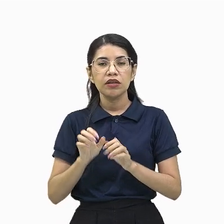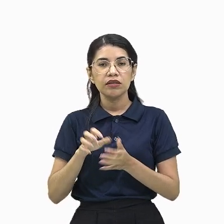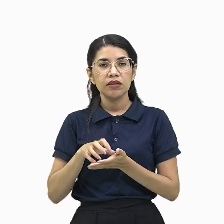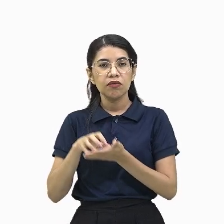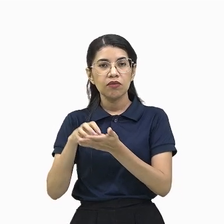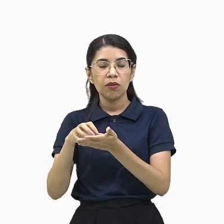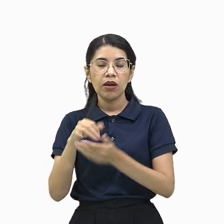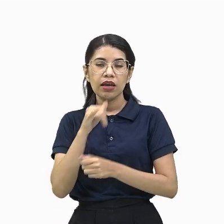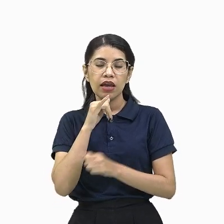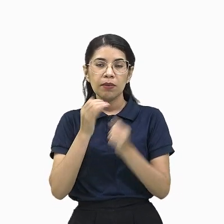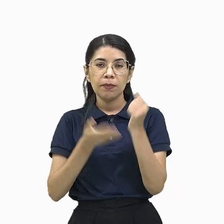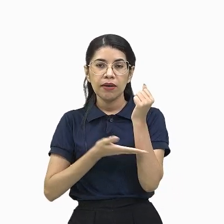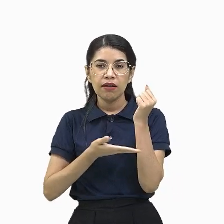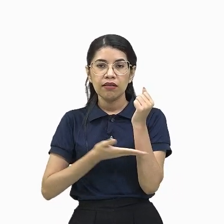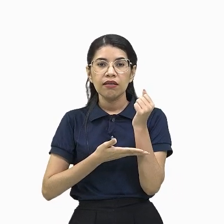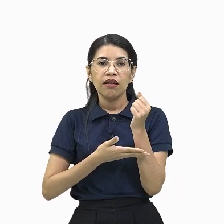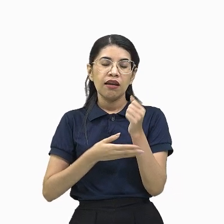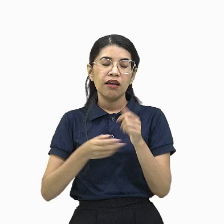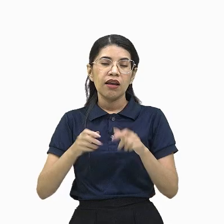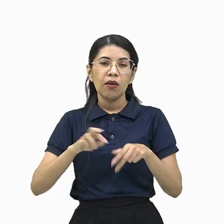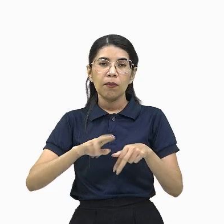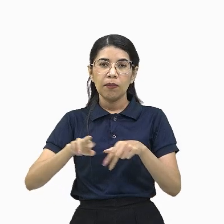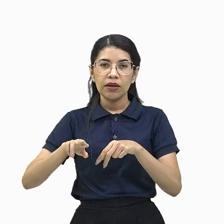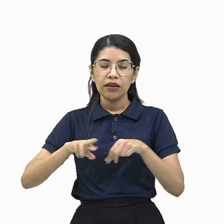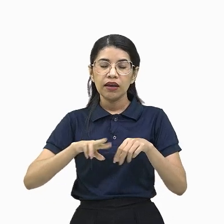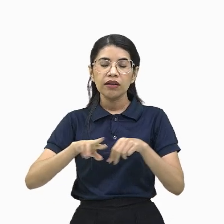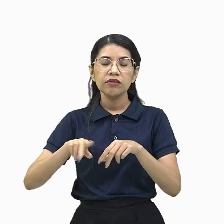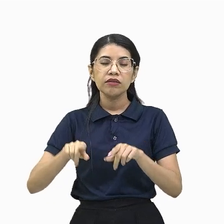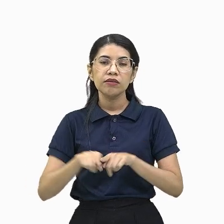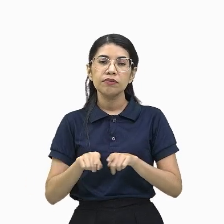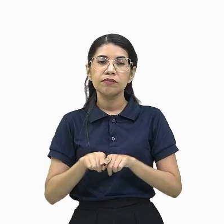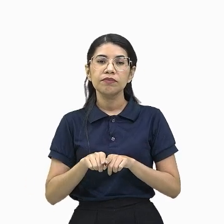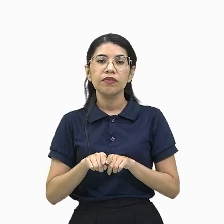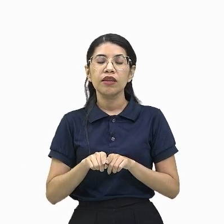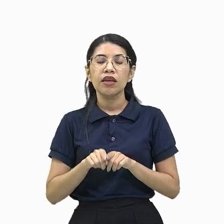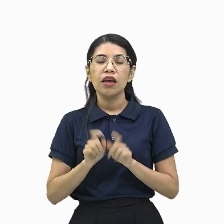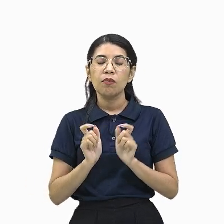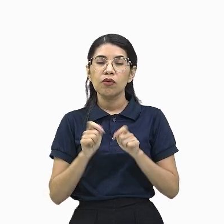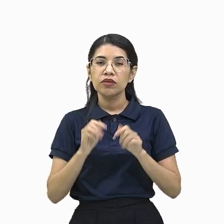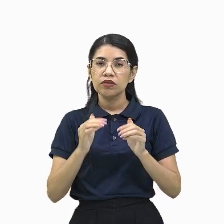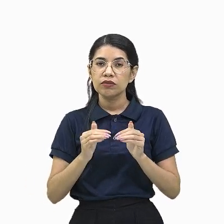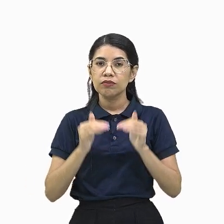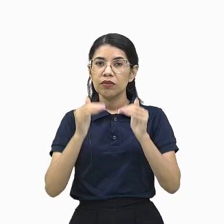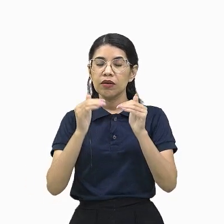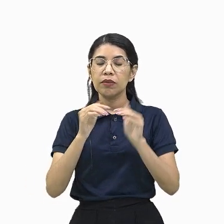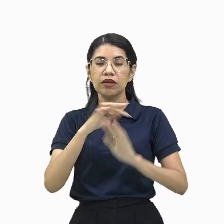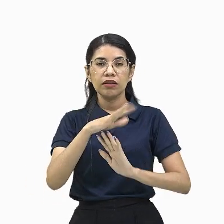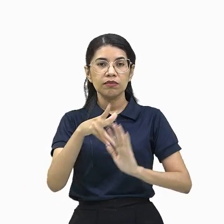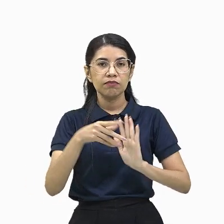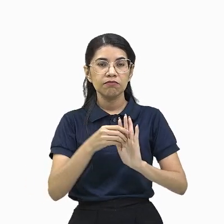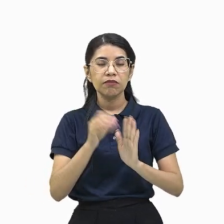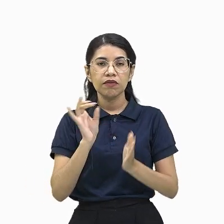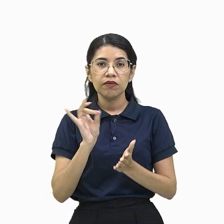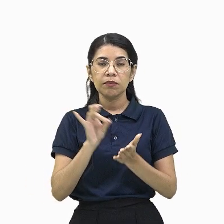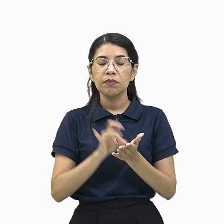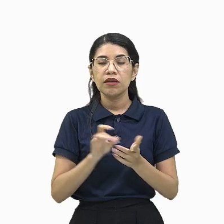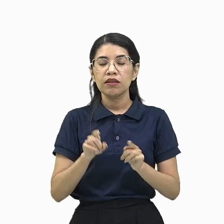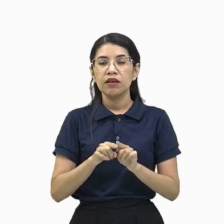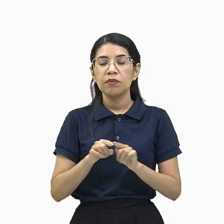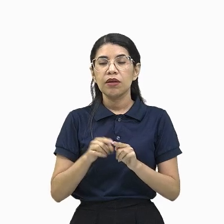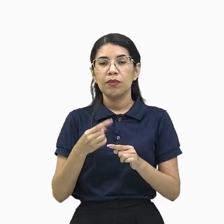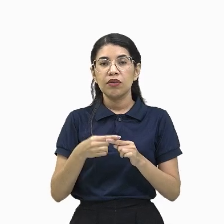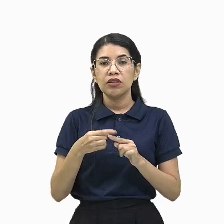madeira, minérios e etc. E afirmar a soberania nacional sobre a região amazônica, em meio a